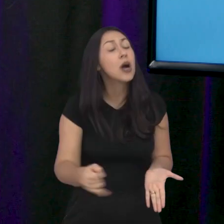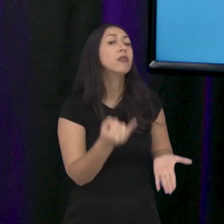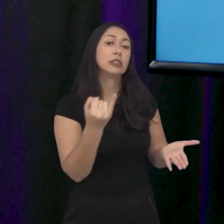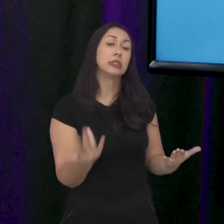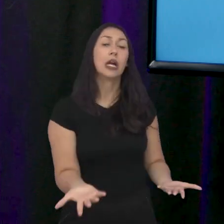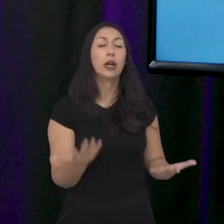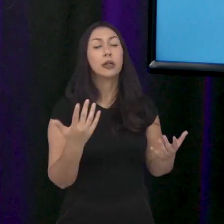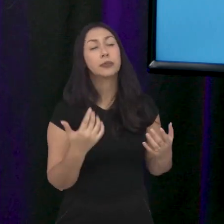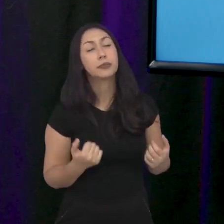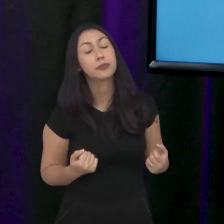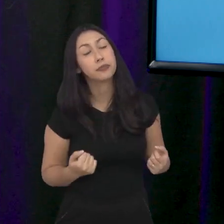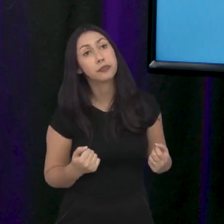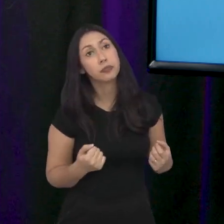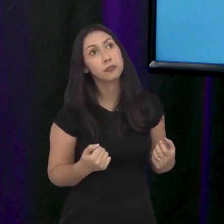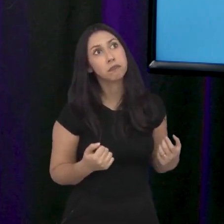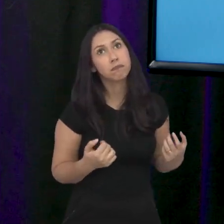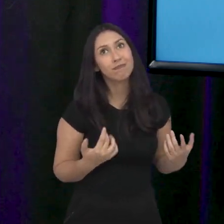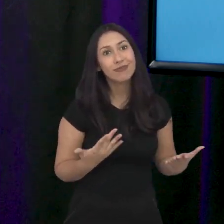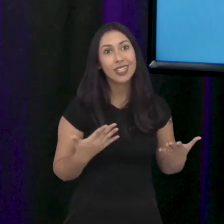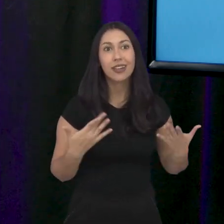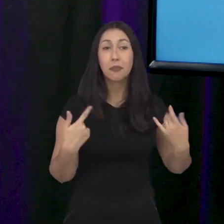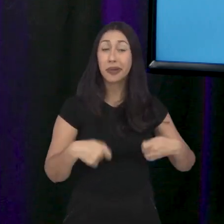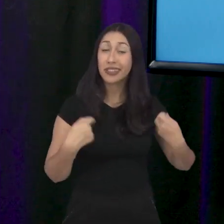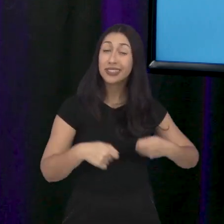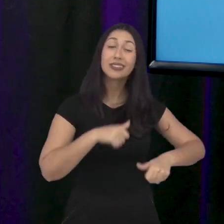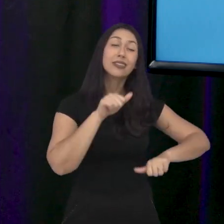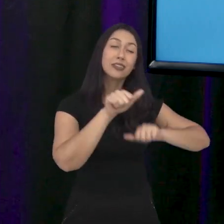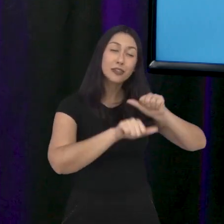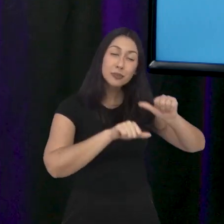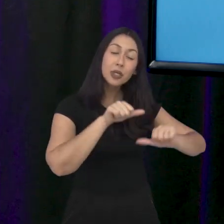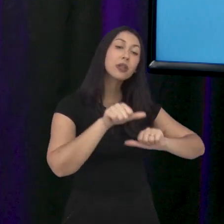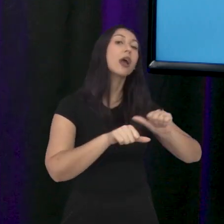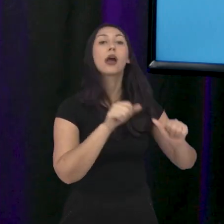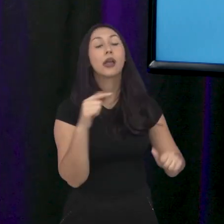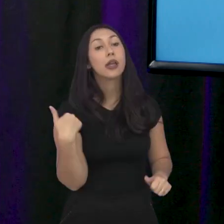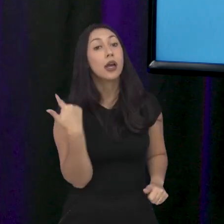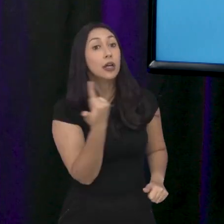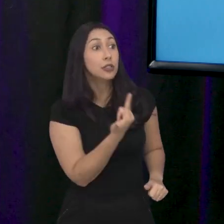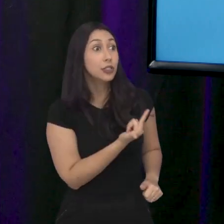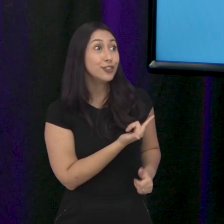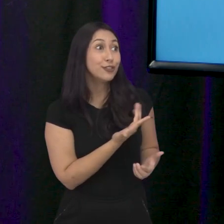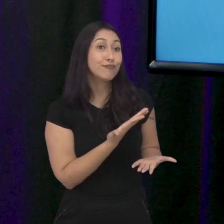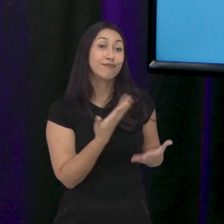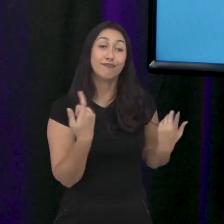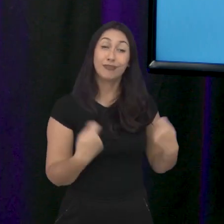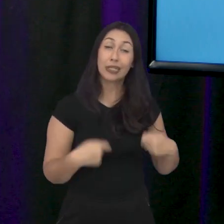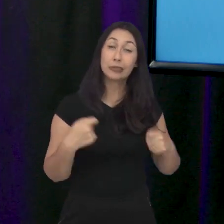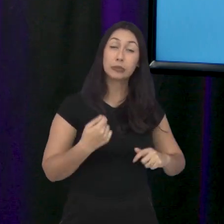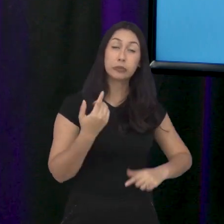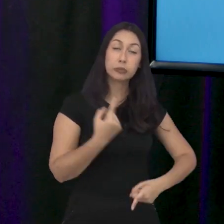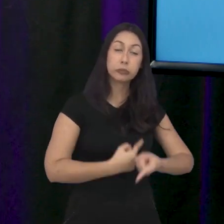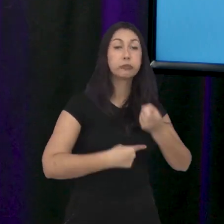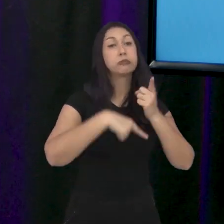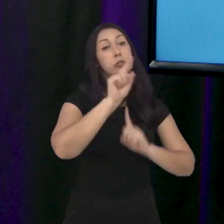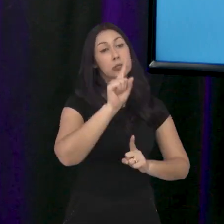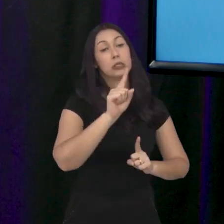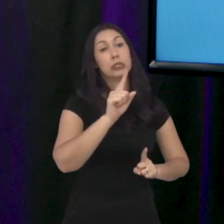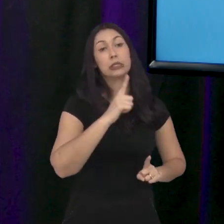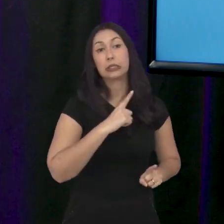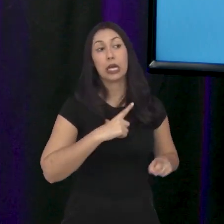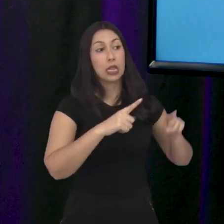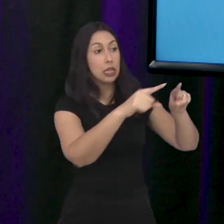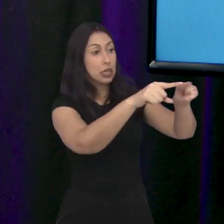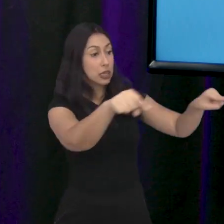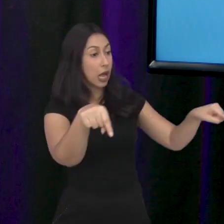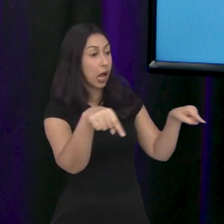economia circular e tudo mais, né? Então é um caminho longo pela frente e a gente ainda está distante a nível de Brasil. A gente tem muito